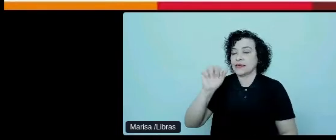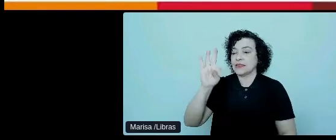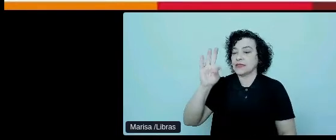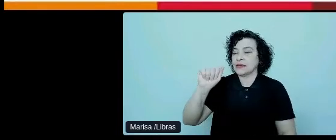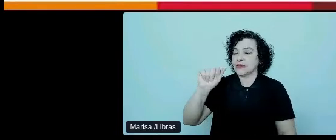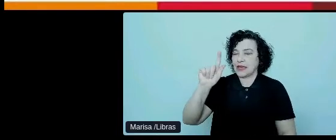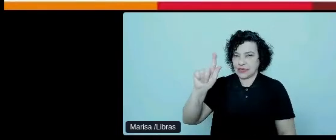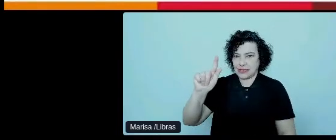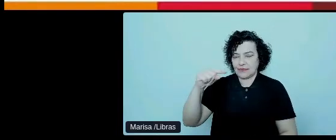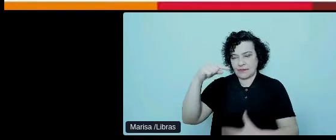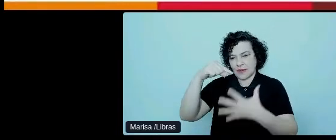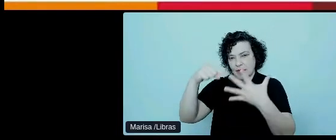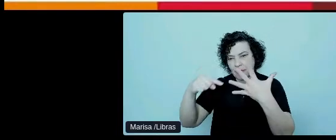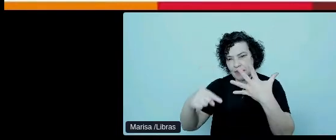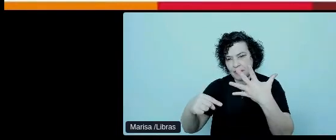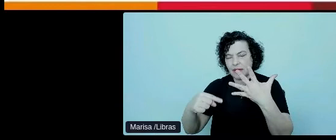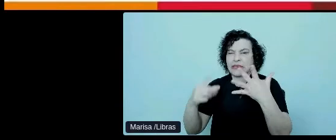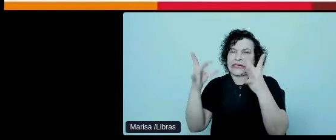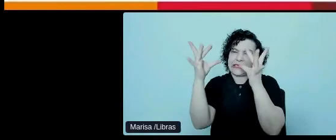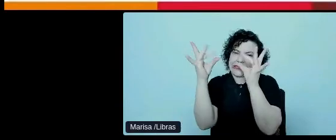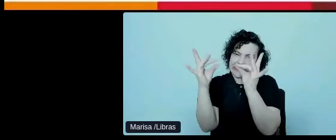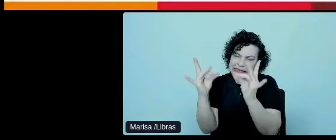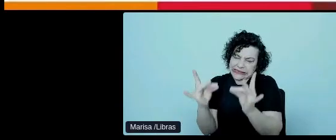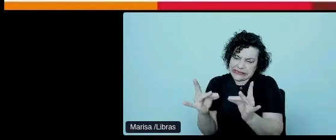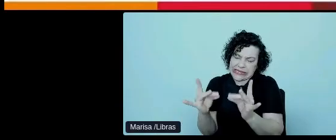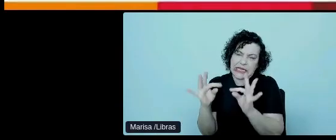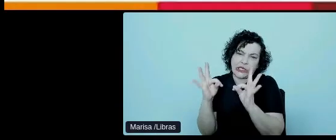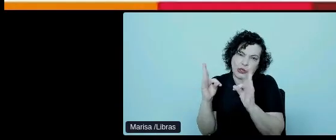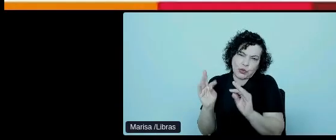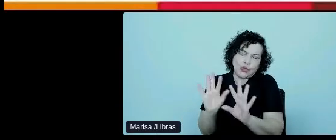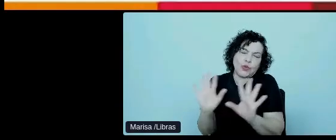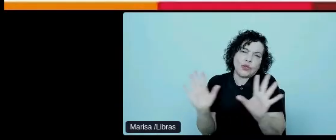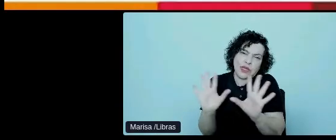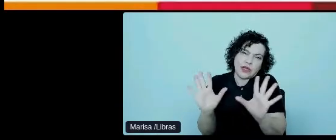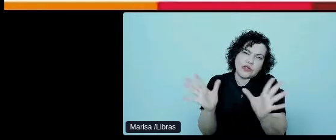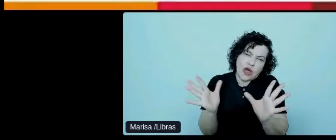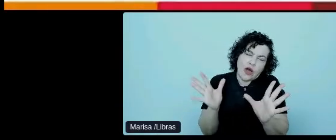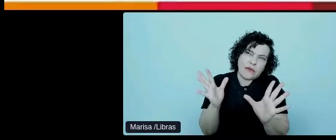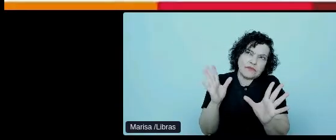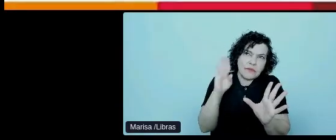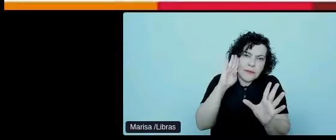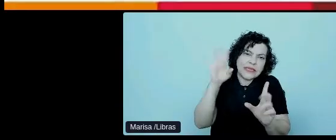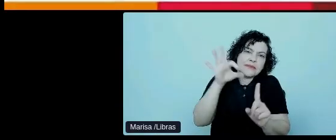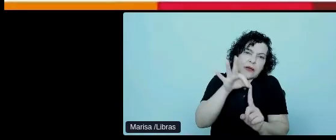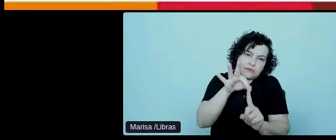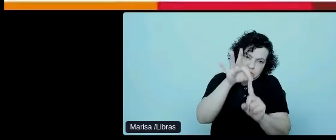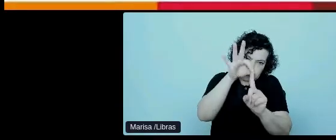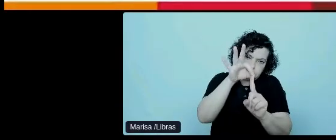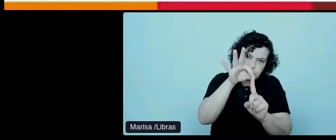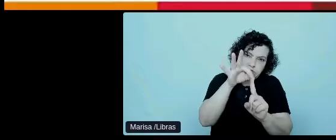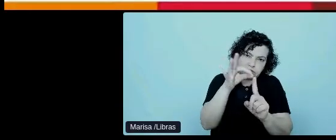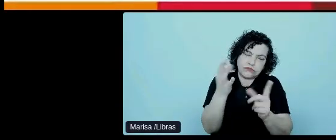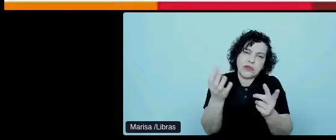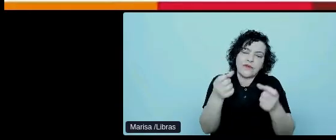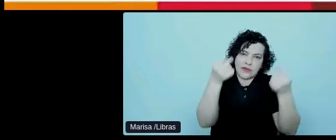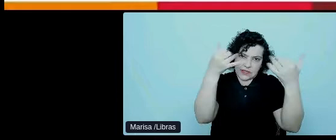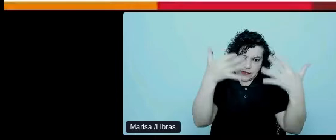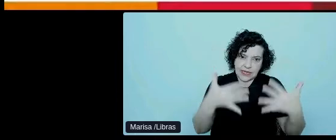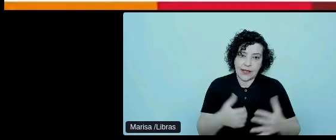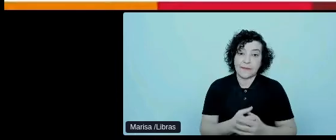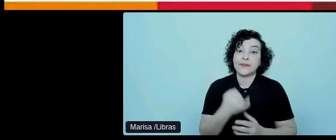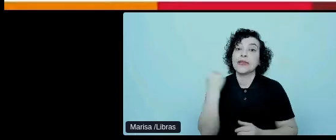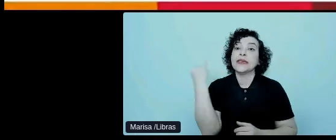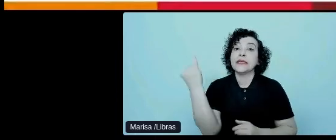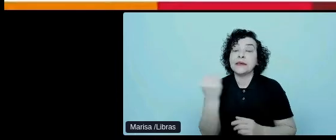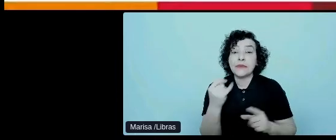compilado aí. É claro que não vai trazer tudo, mas vai trazer algumas coisas que fazem sentido, tá? Outra coisa muito importante, gente,